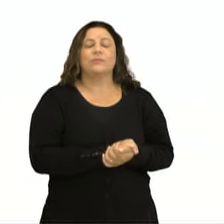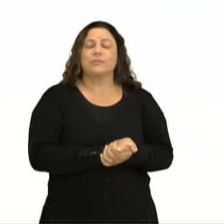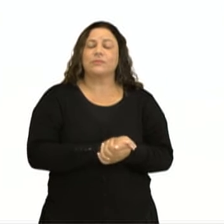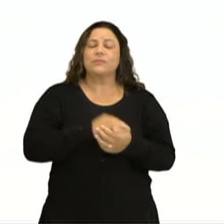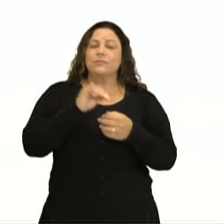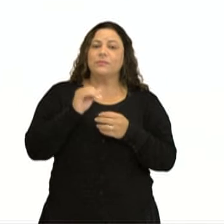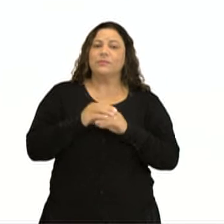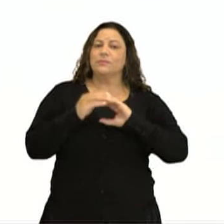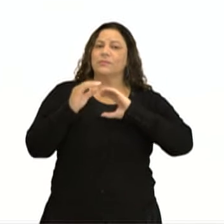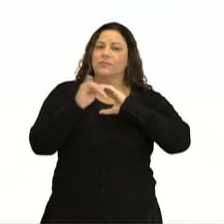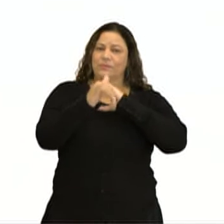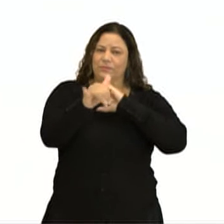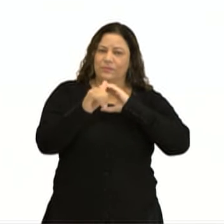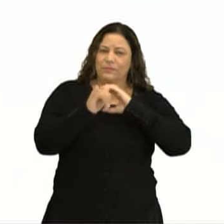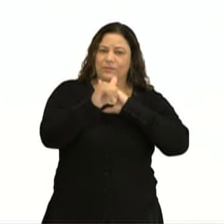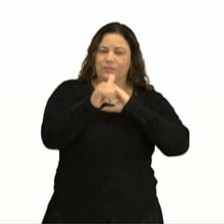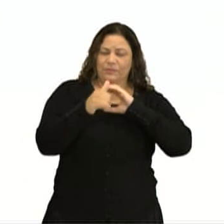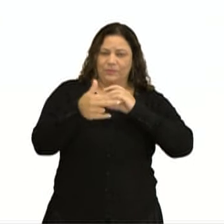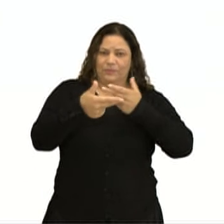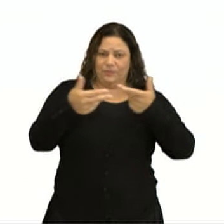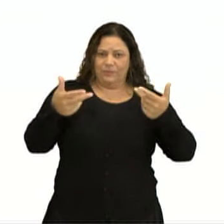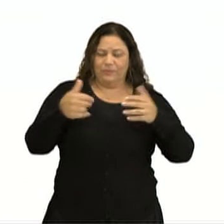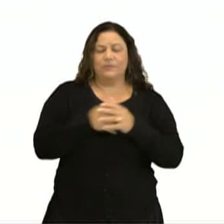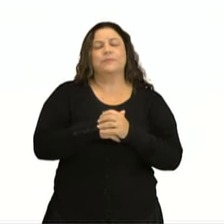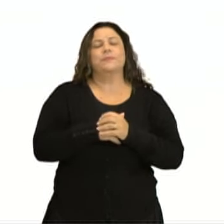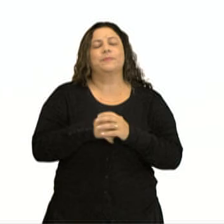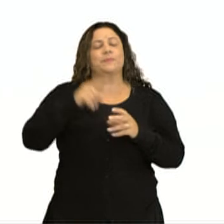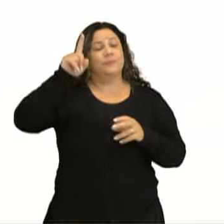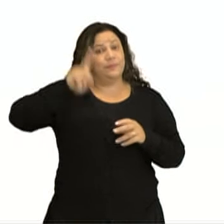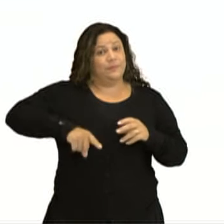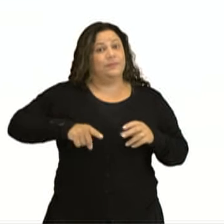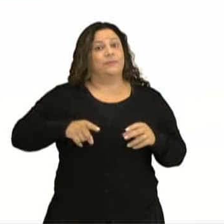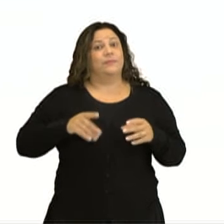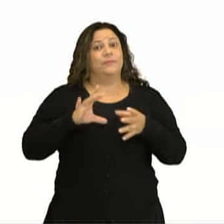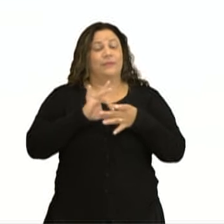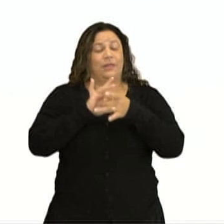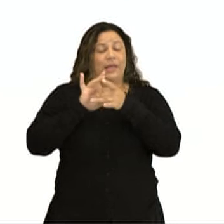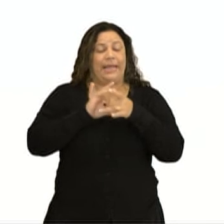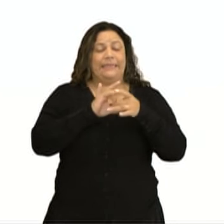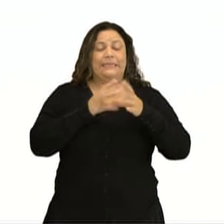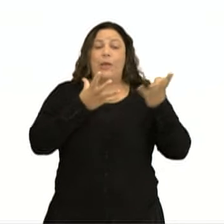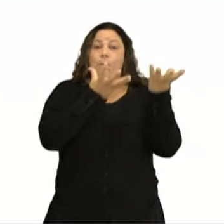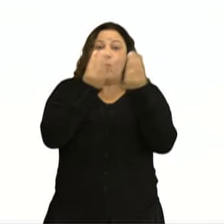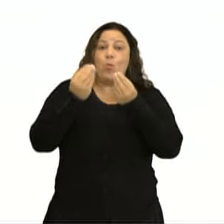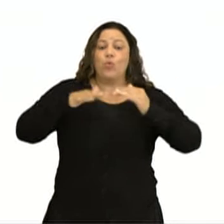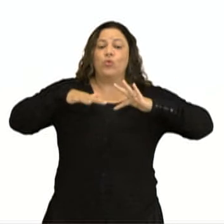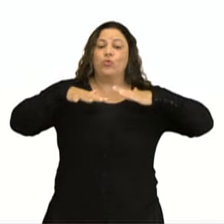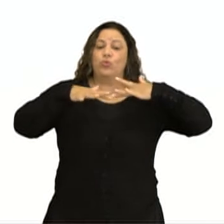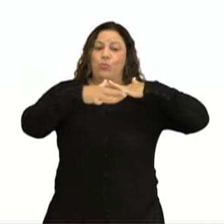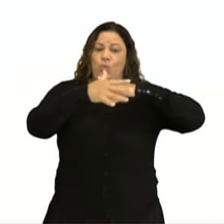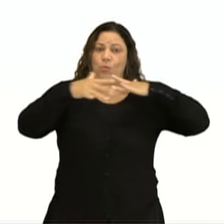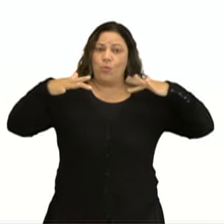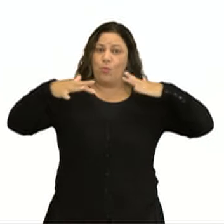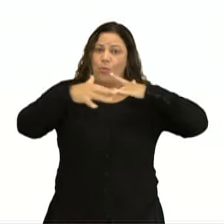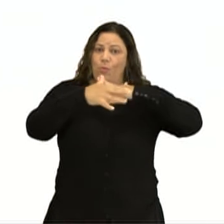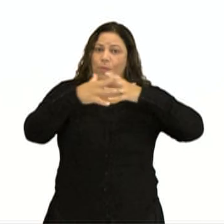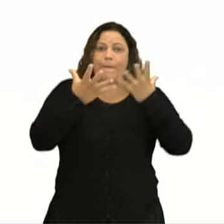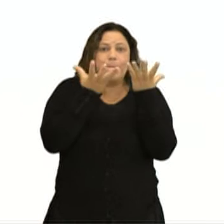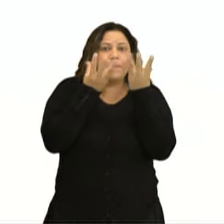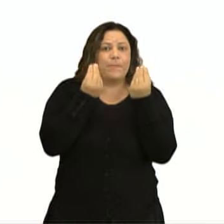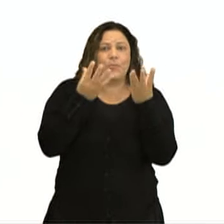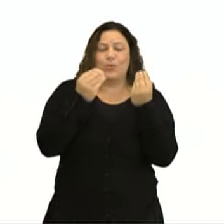energia cinética é a energia atrelada ao movimento. Grande movimento, grande energia cinética. Pouco